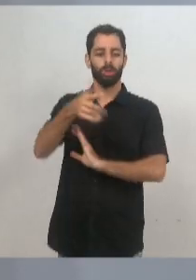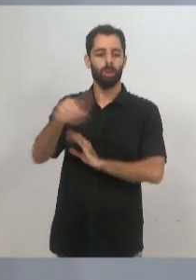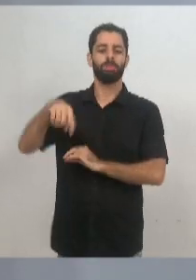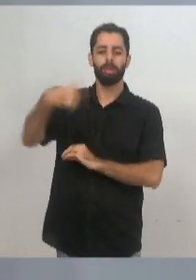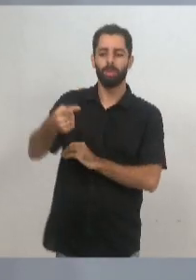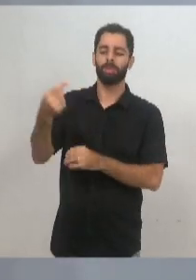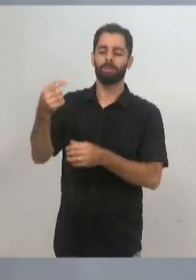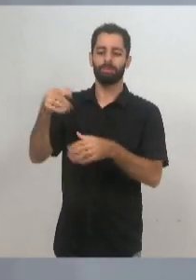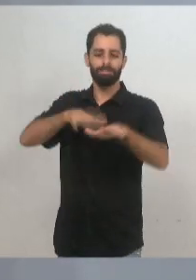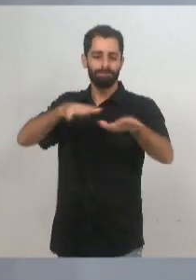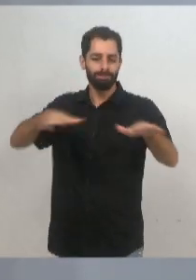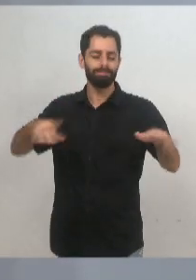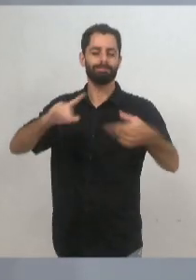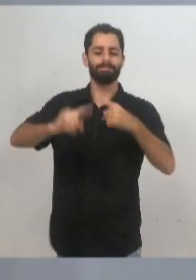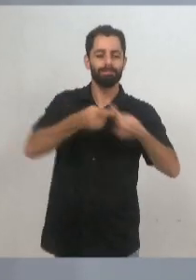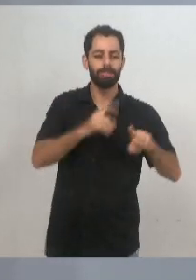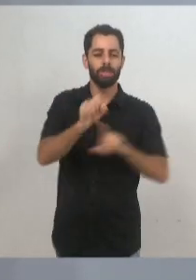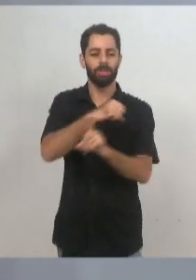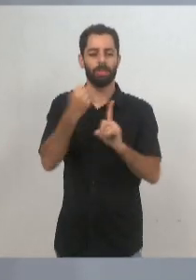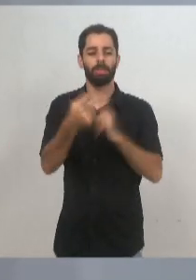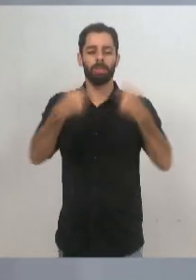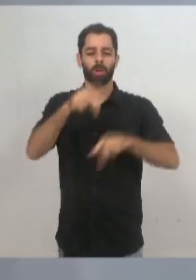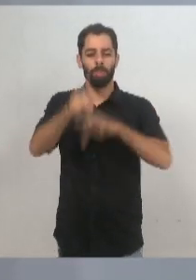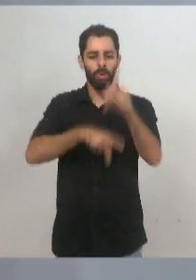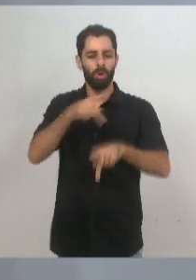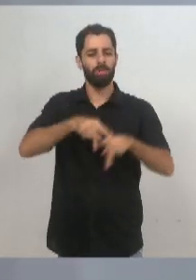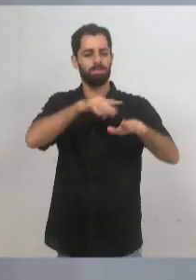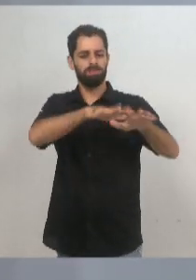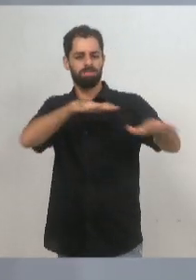ampla mobilização social. Foi necessário que o povo se